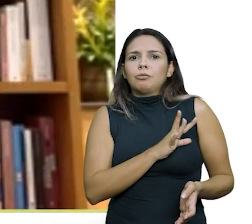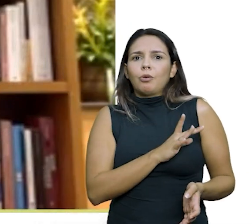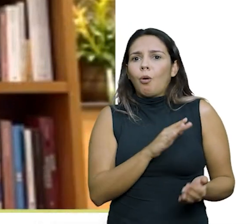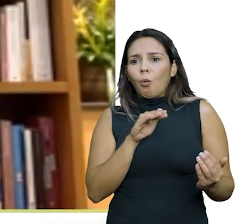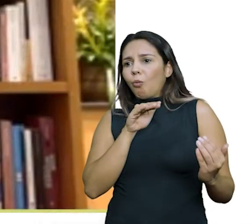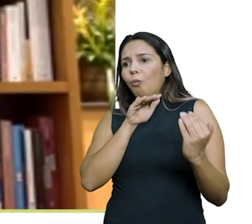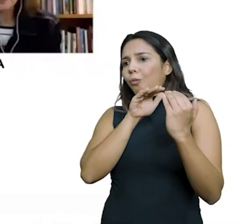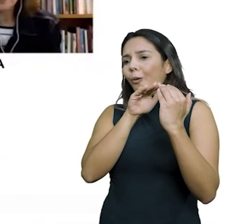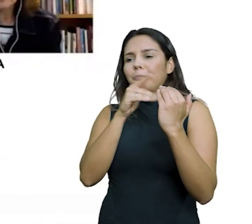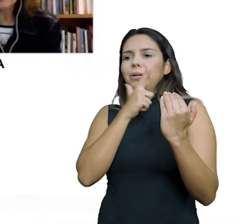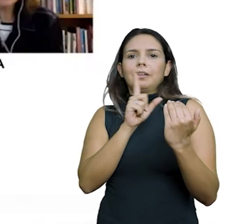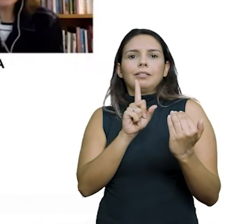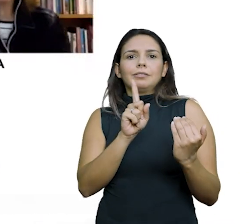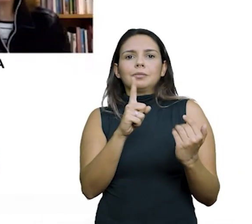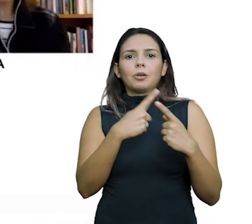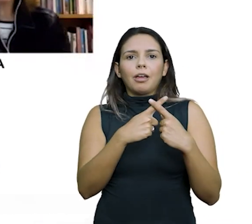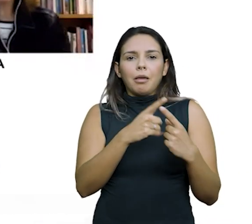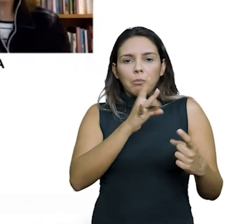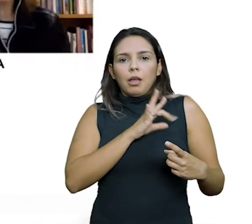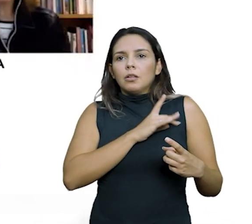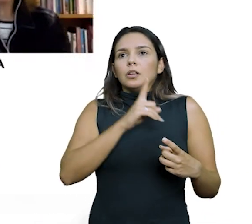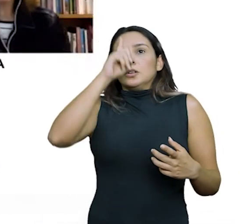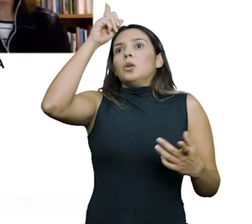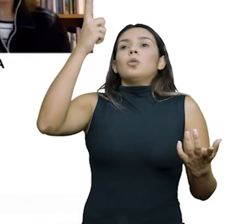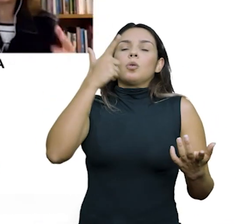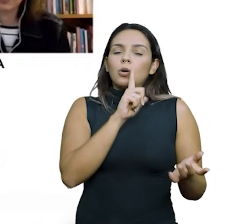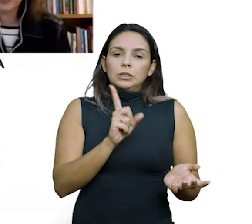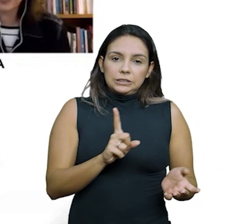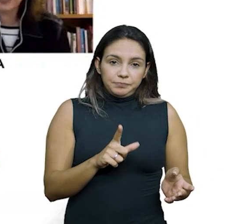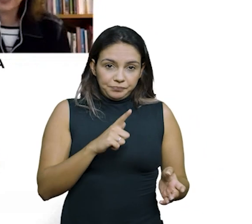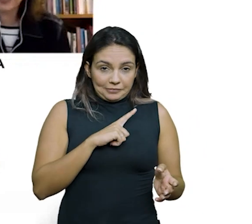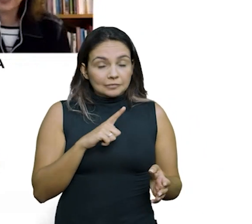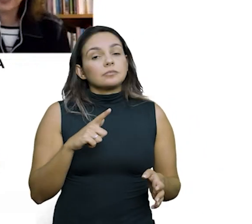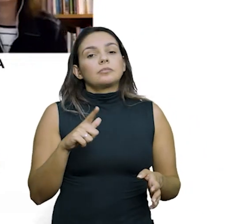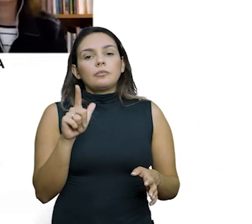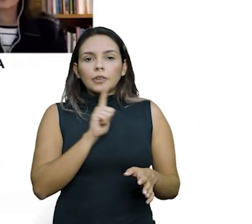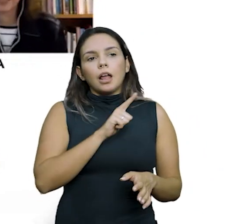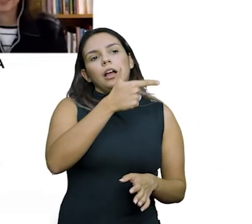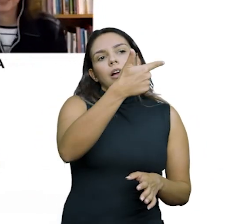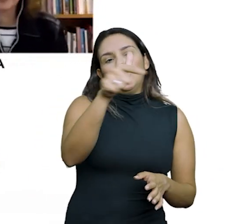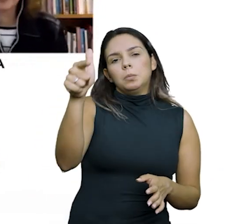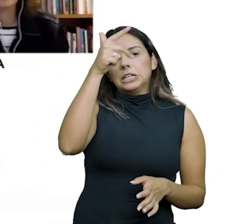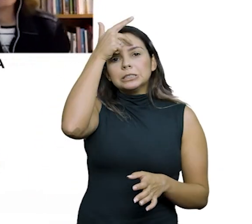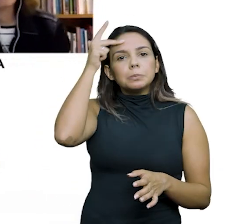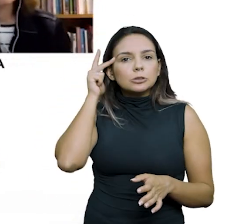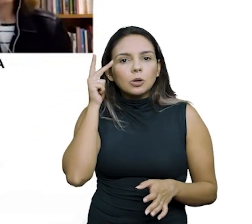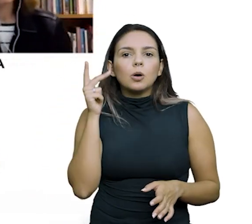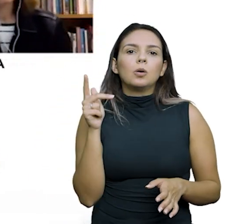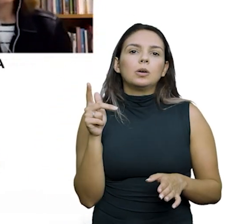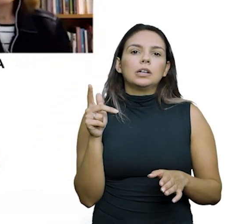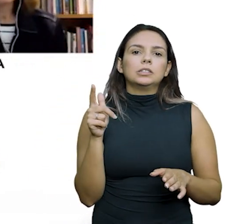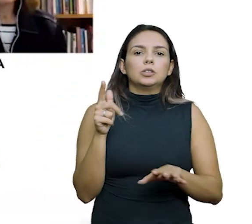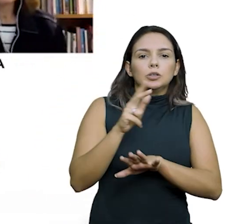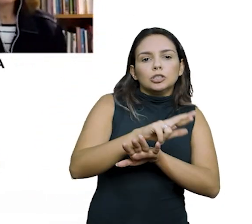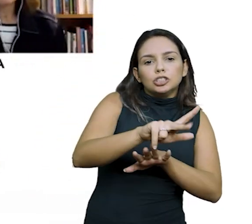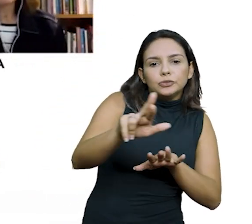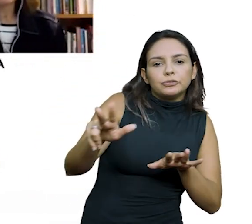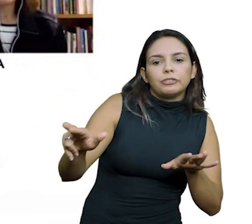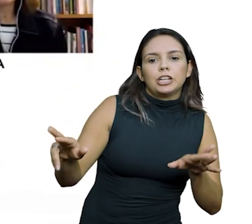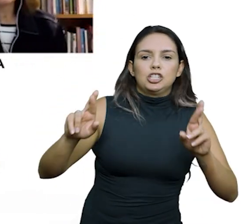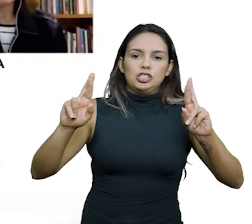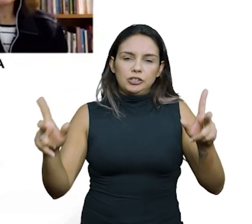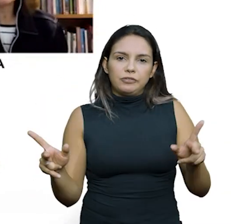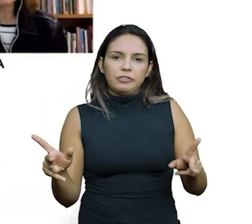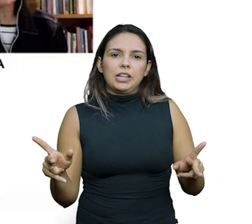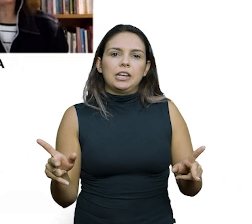né? Não sei, tem gente que em condições adversas produz mais, né? Mas eu acho que